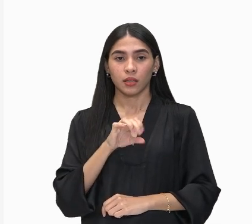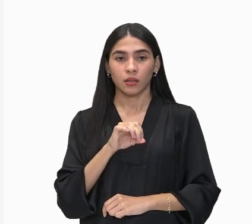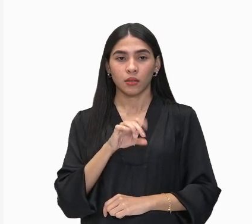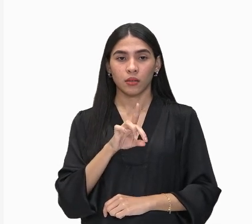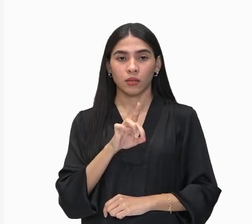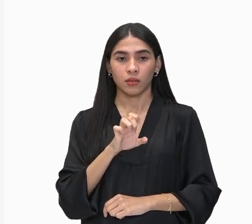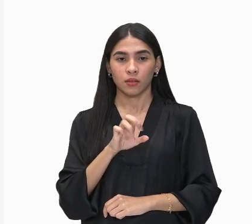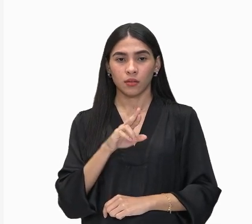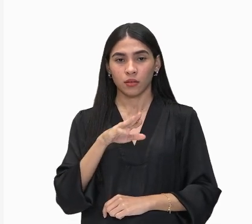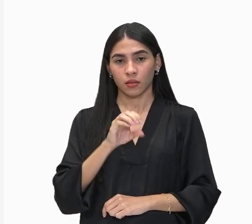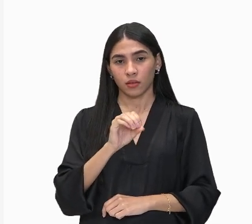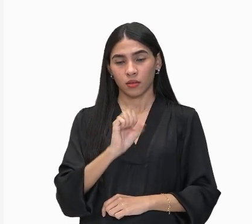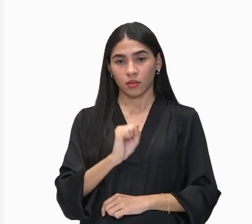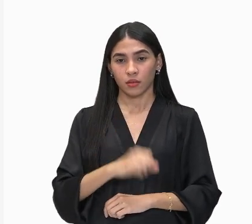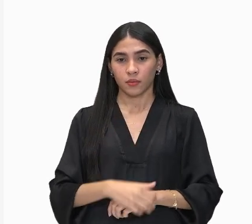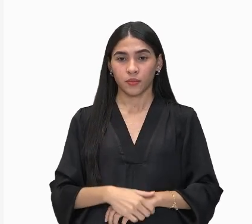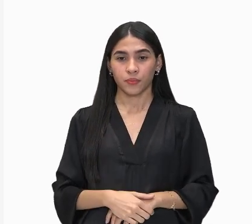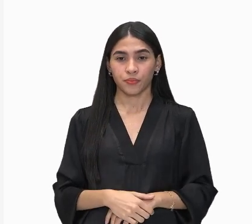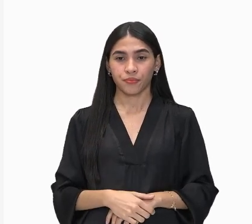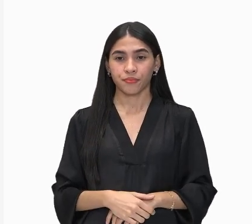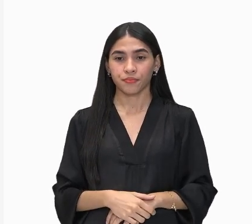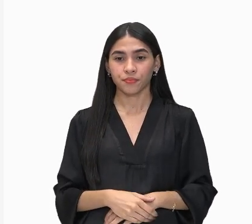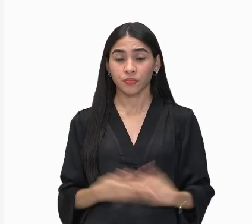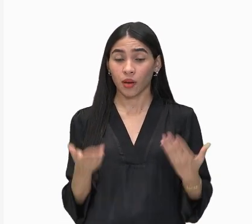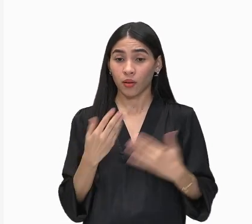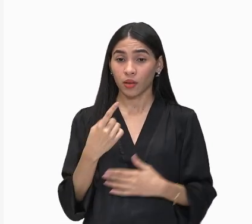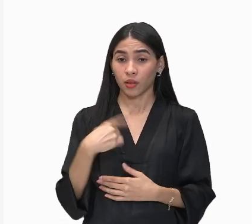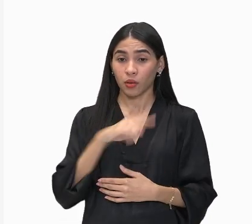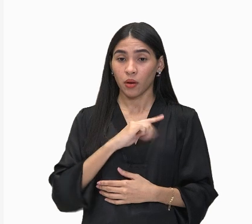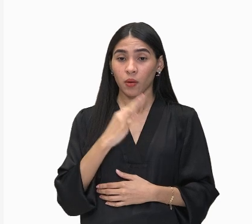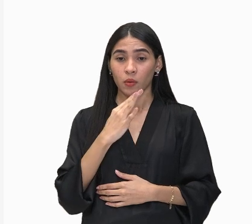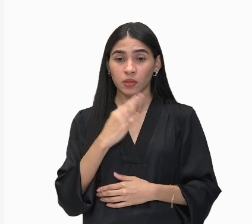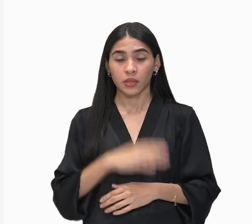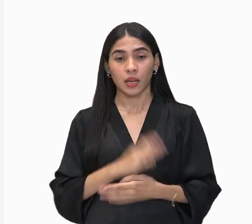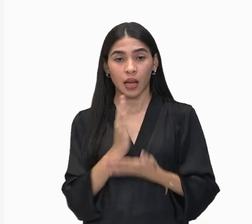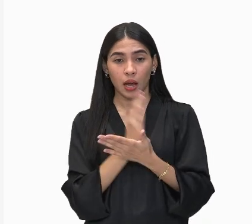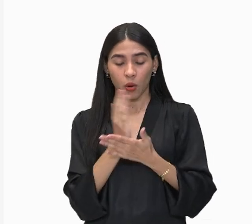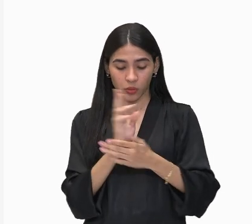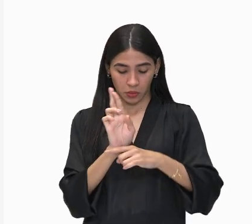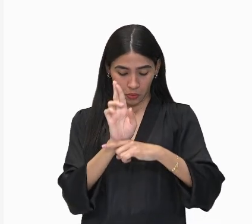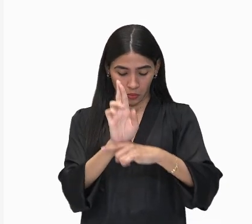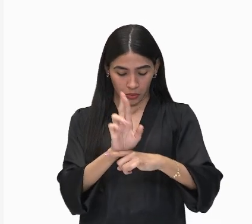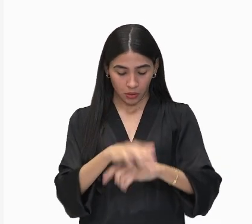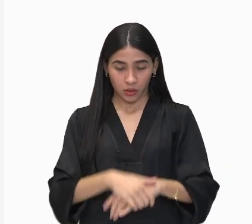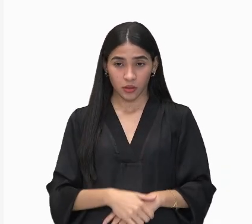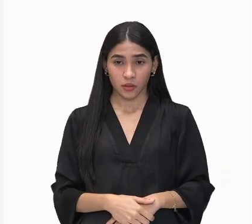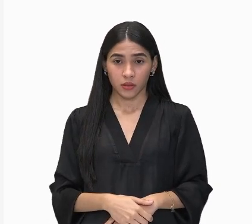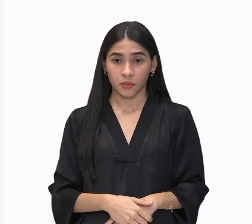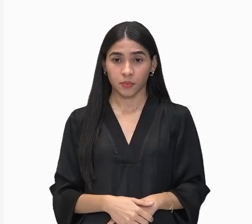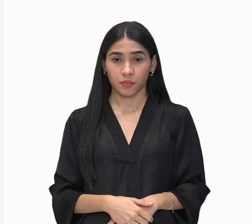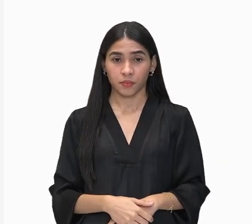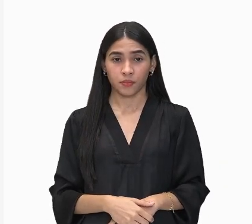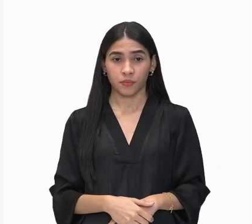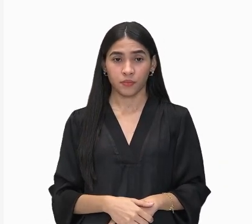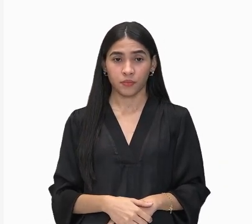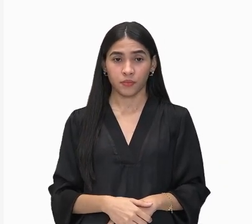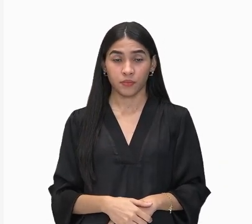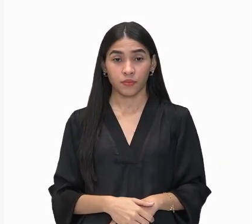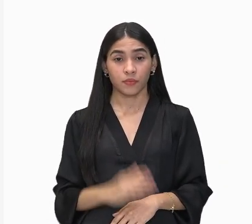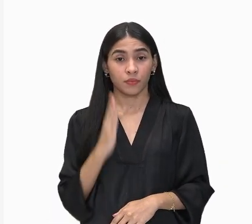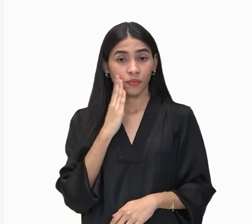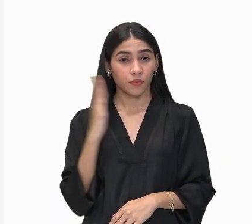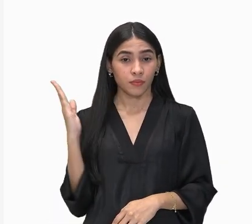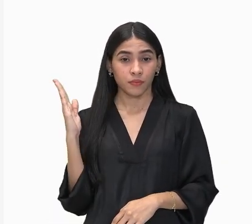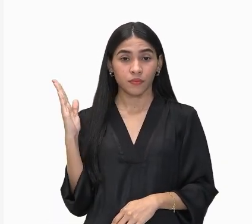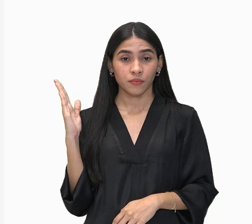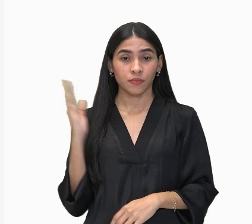dos equinodermas. O que nós vamos conhecer agora são alguns representantes desse grupo, a começar